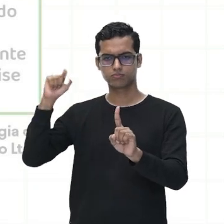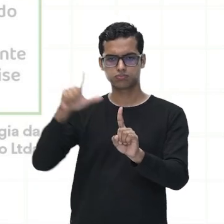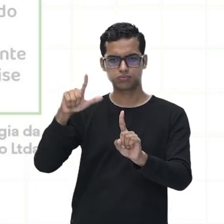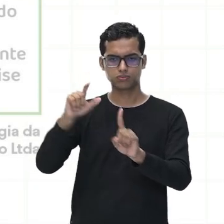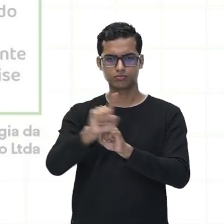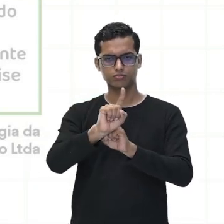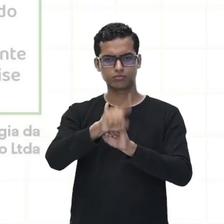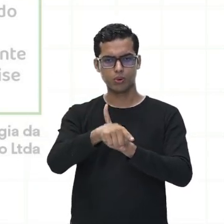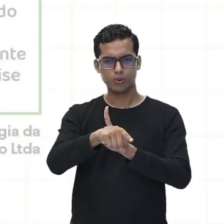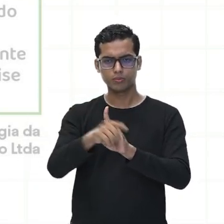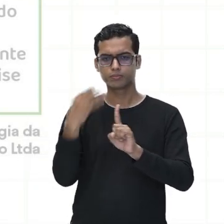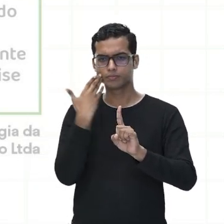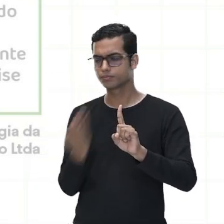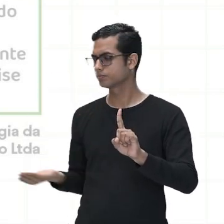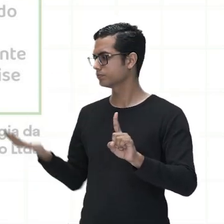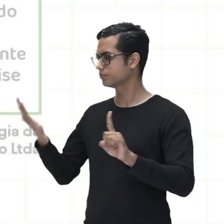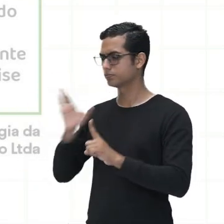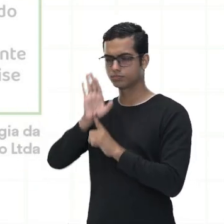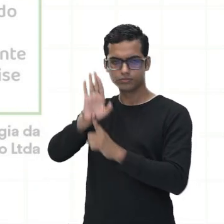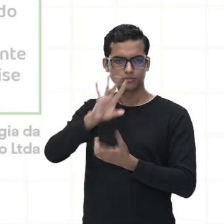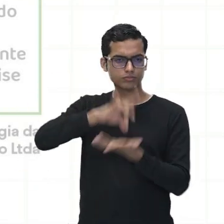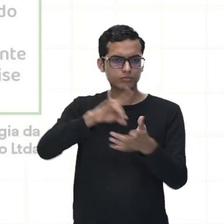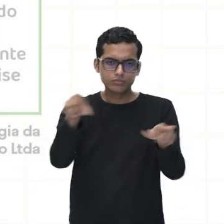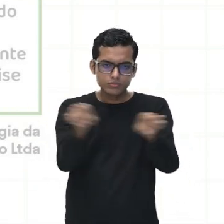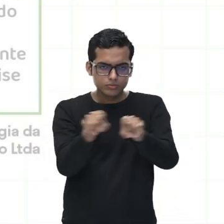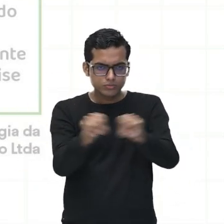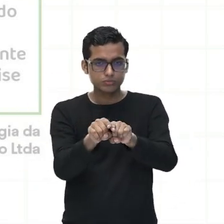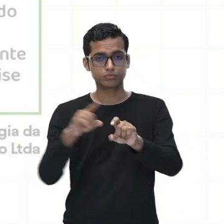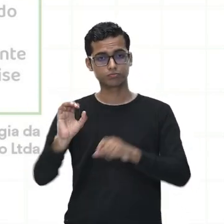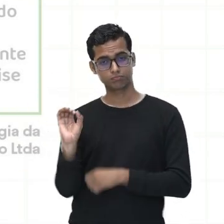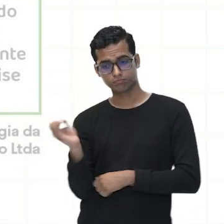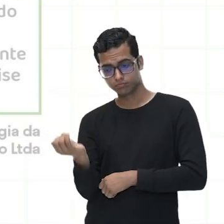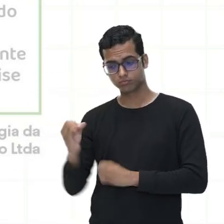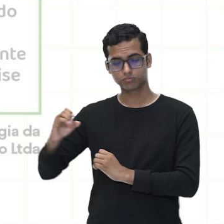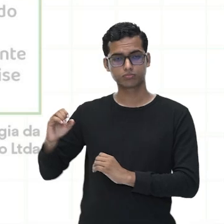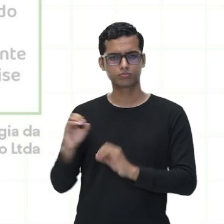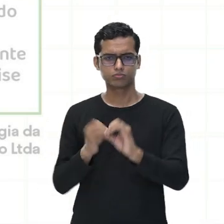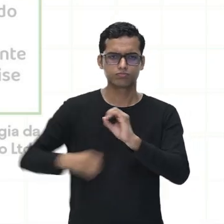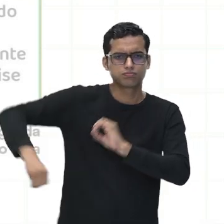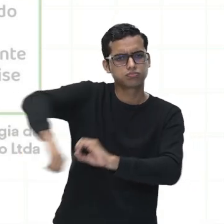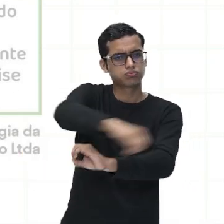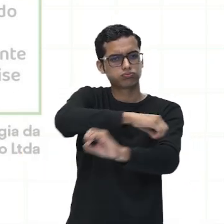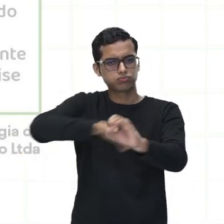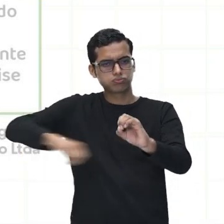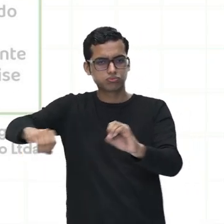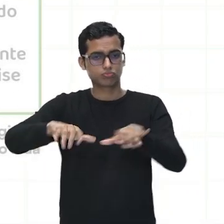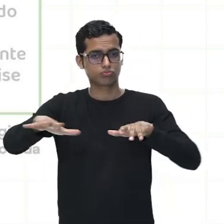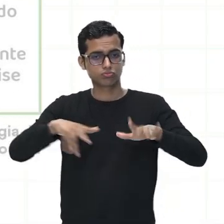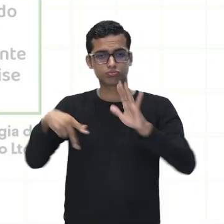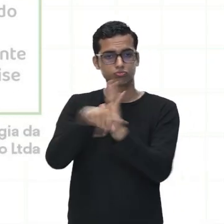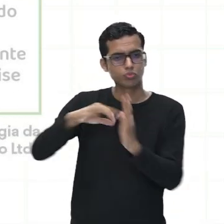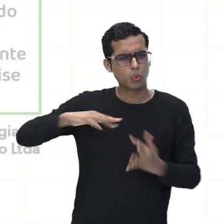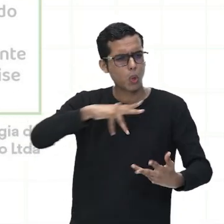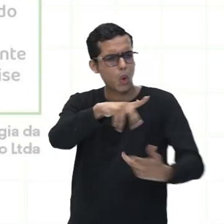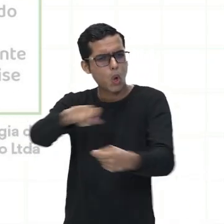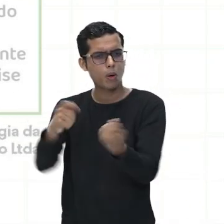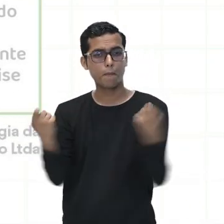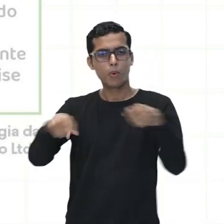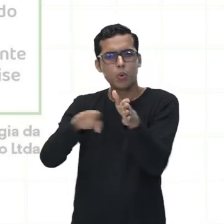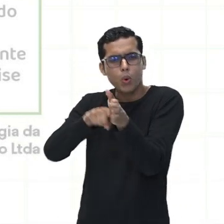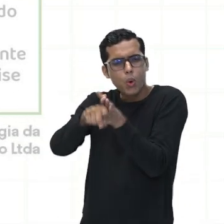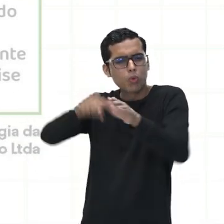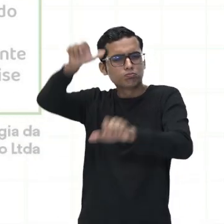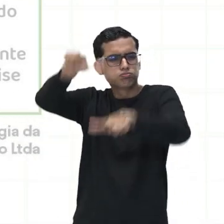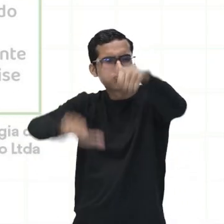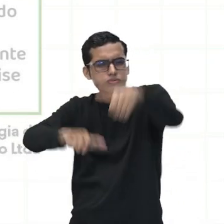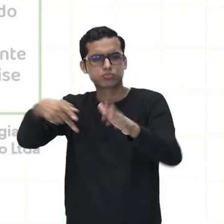a translação são movimentos realizados pela Terra e que podem ser investigados por meio da